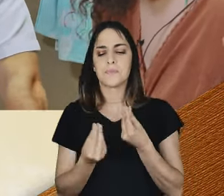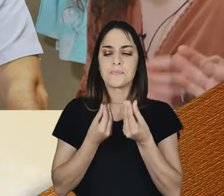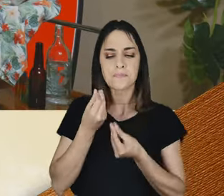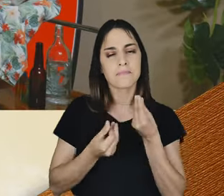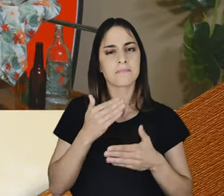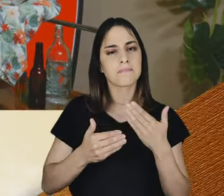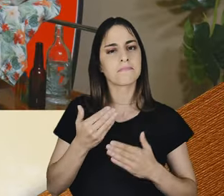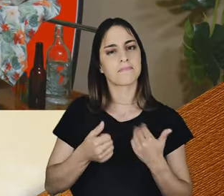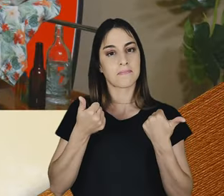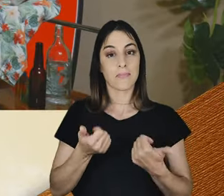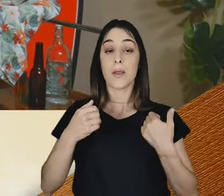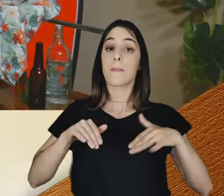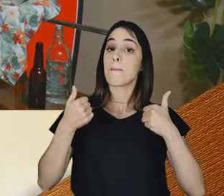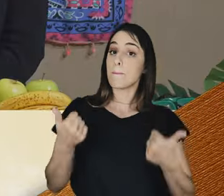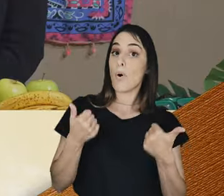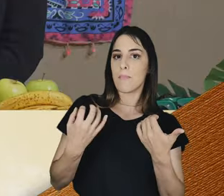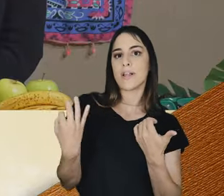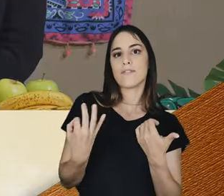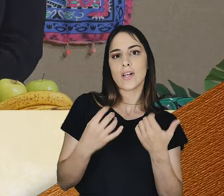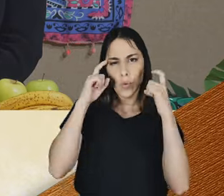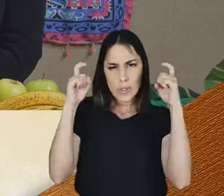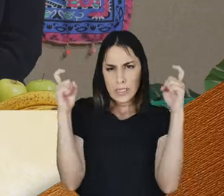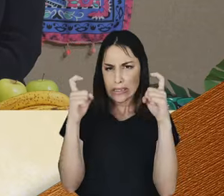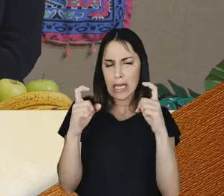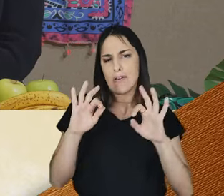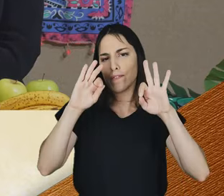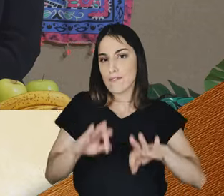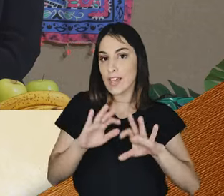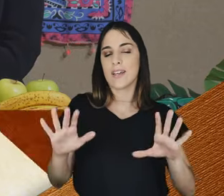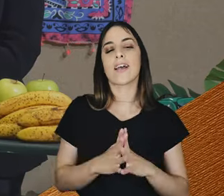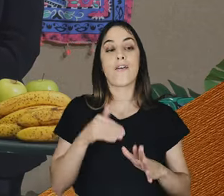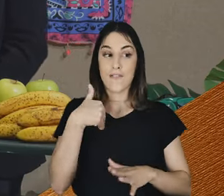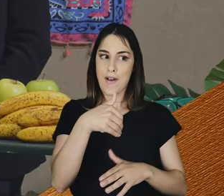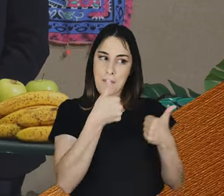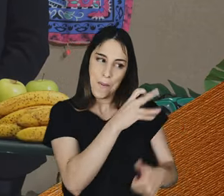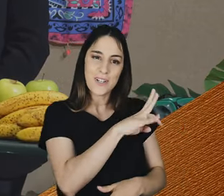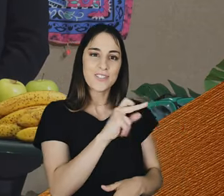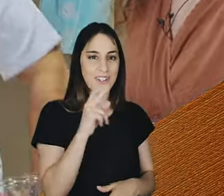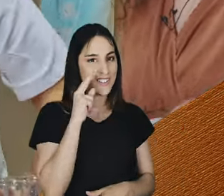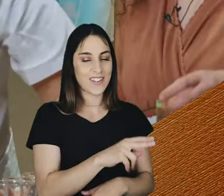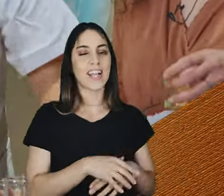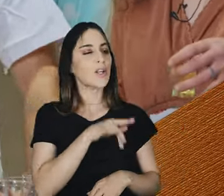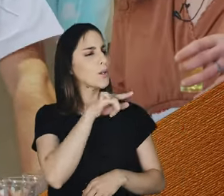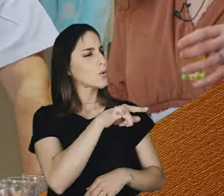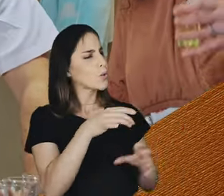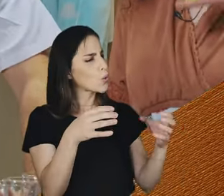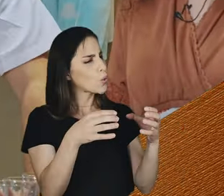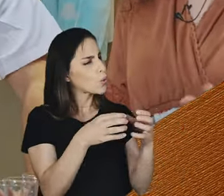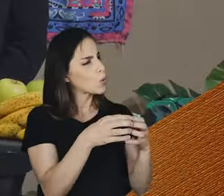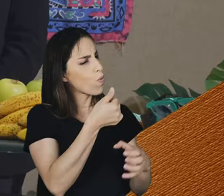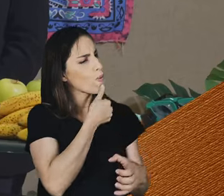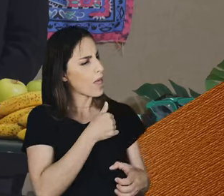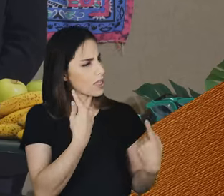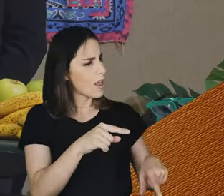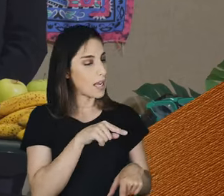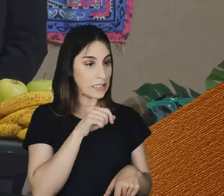mas é ótimo para curar ressacas. Ui, vai ser ótimo então aqui para a nossa Joana, como podem ver. Tens tomates, Ricardo? Desculpa. Sim,